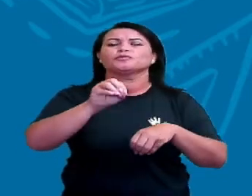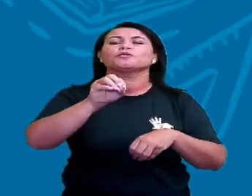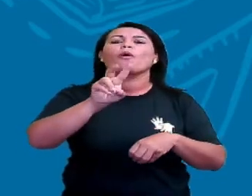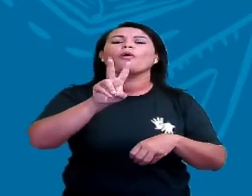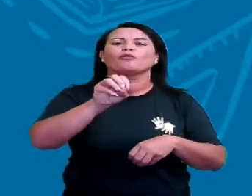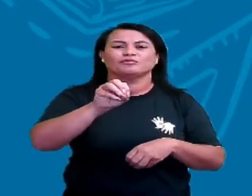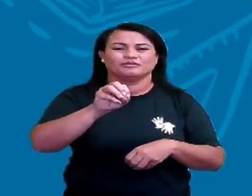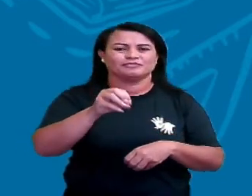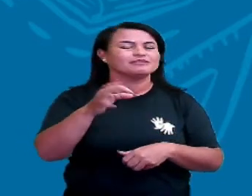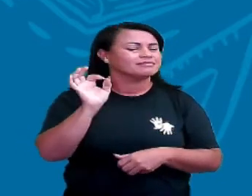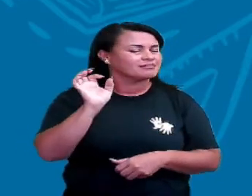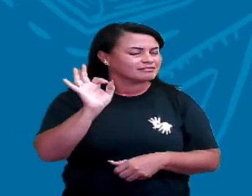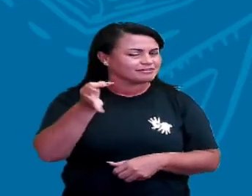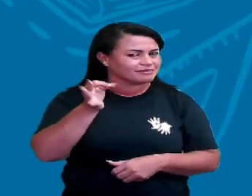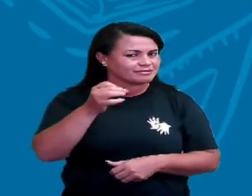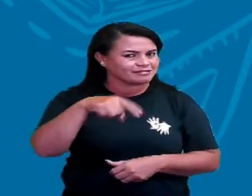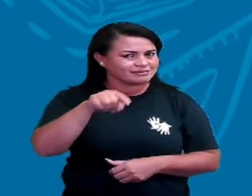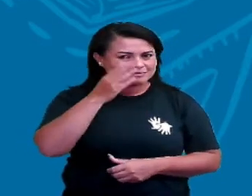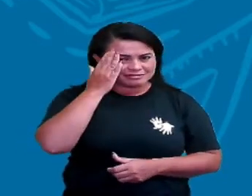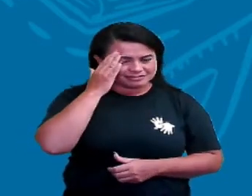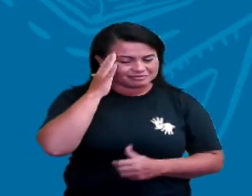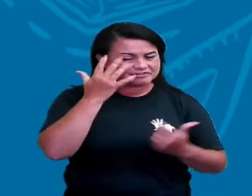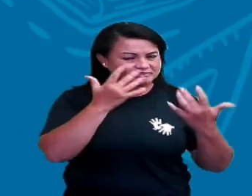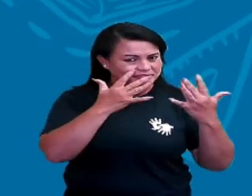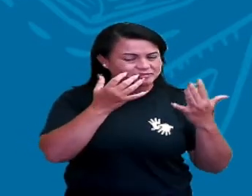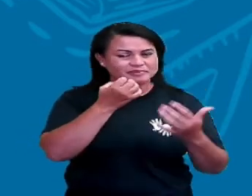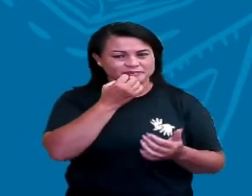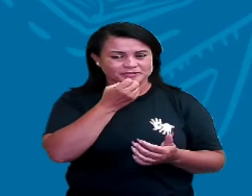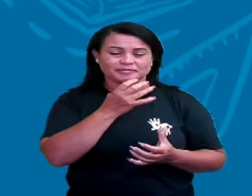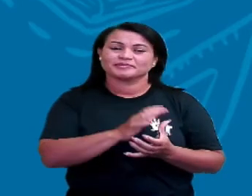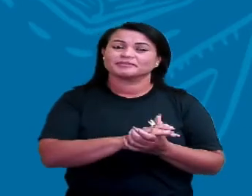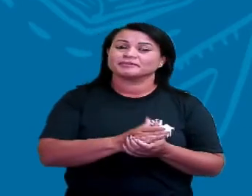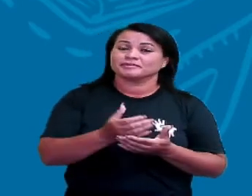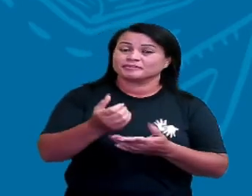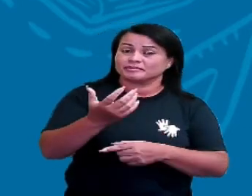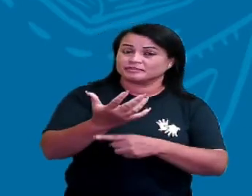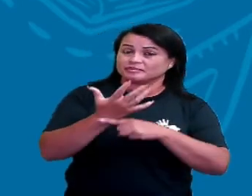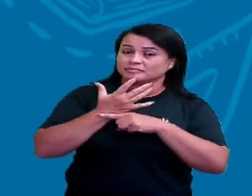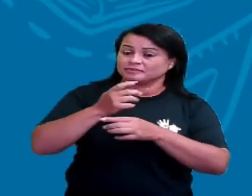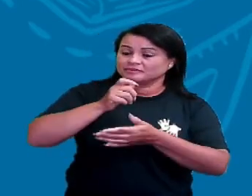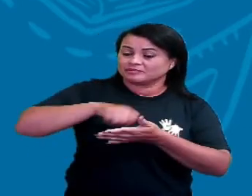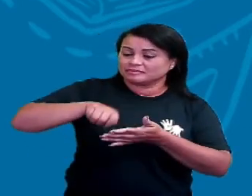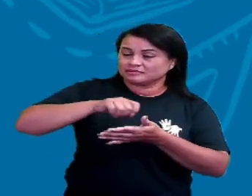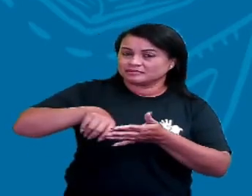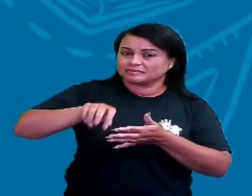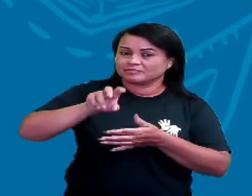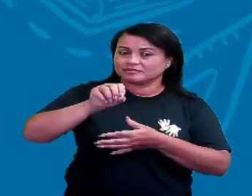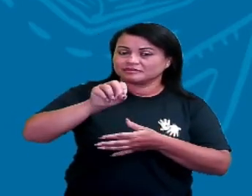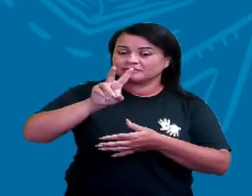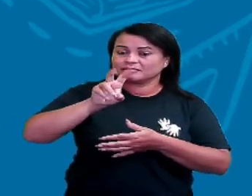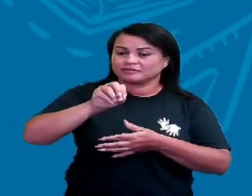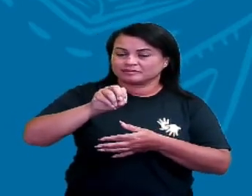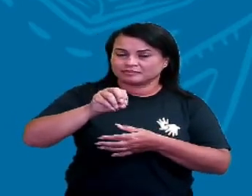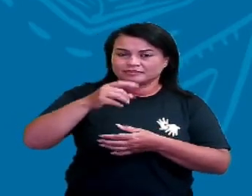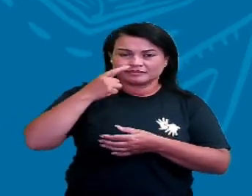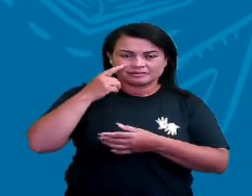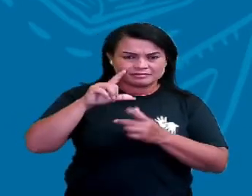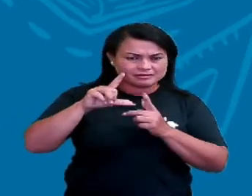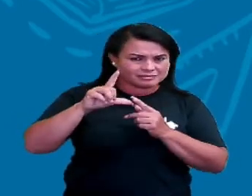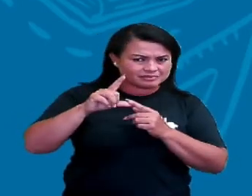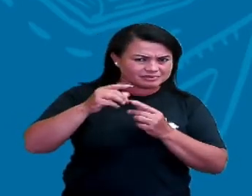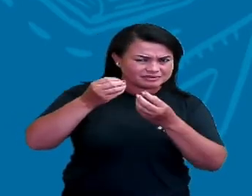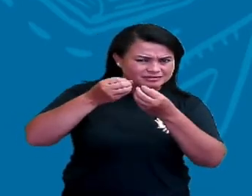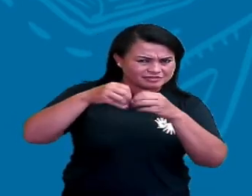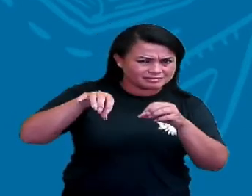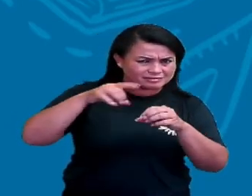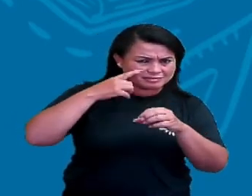Muito bem. Vocês vão agora me ajudar a escrever ovo. Ó, as letrinhas, elas estão